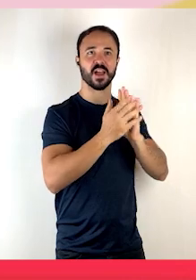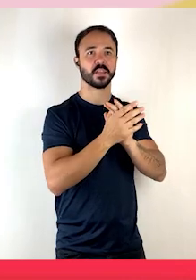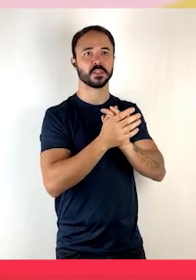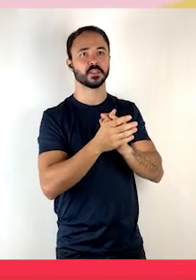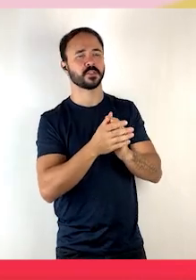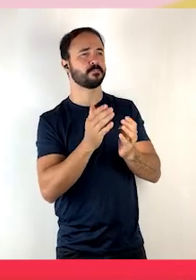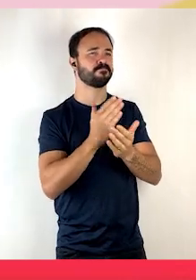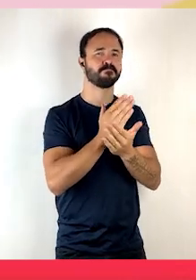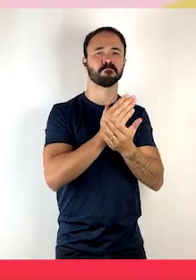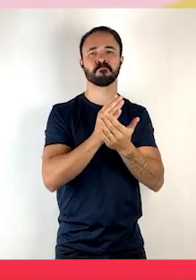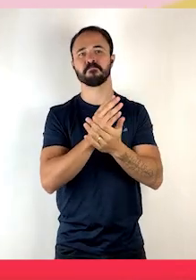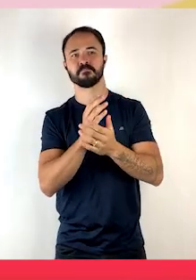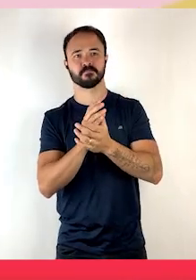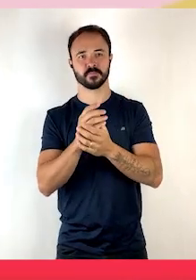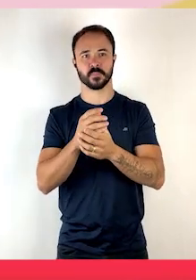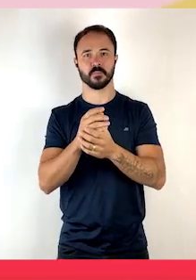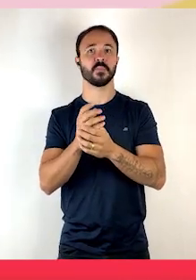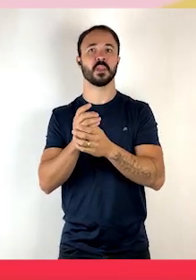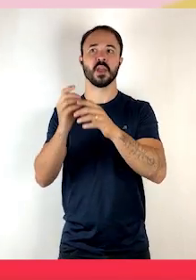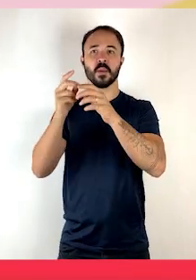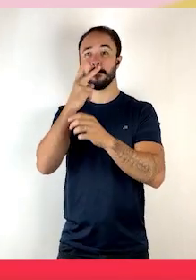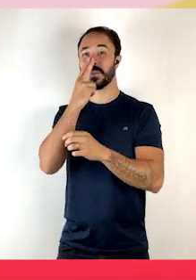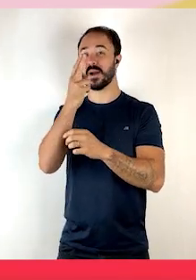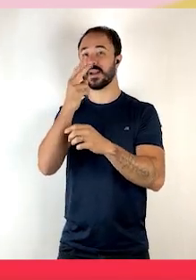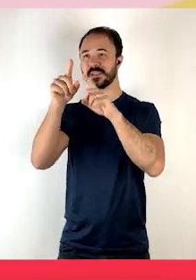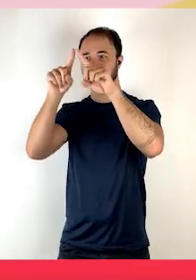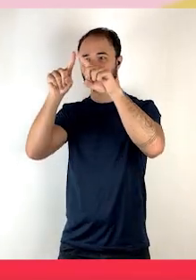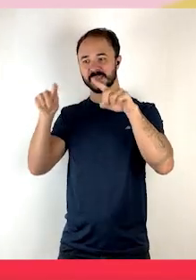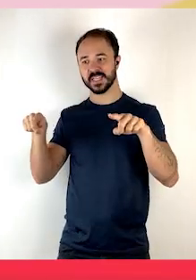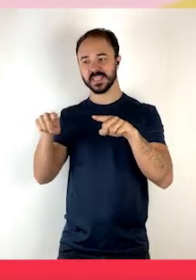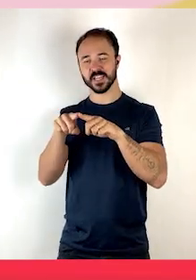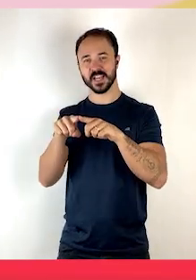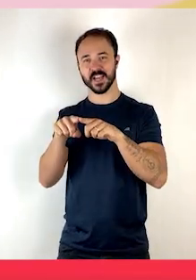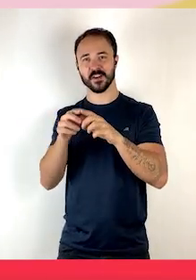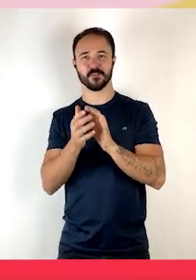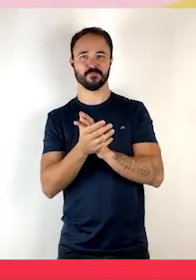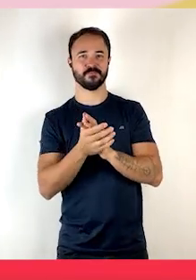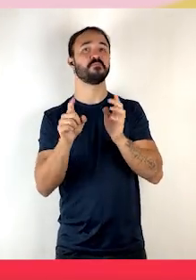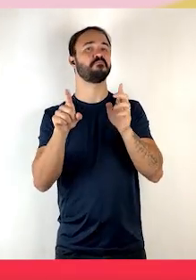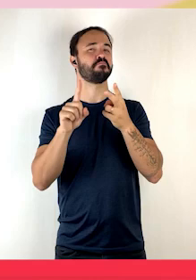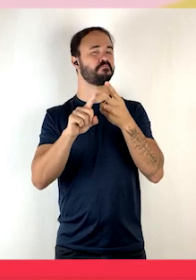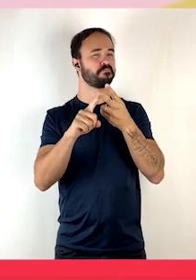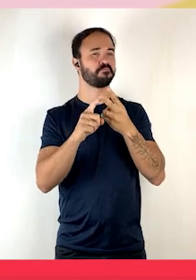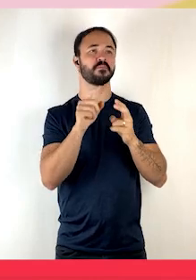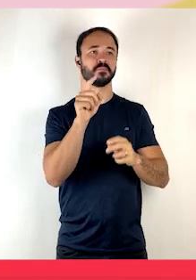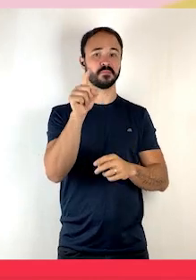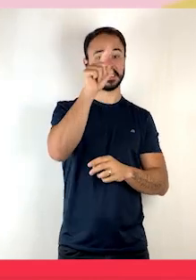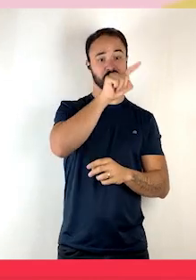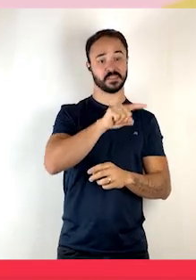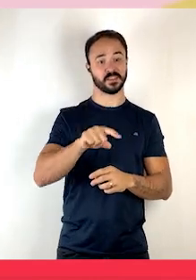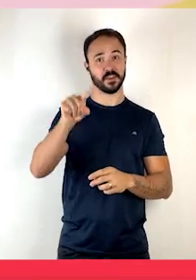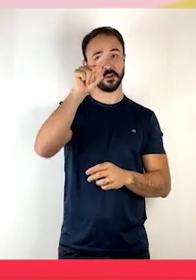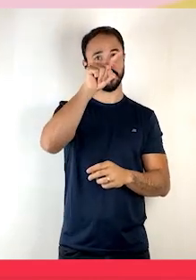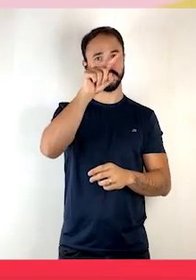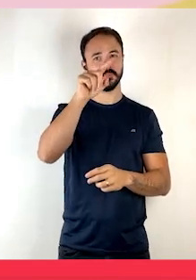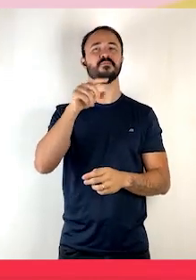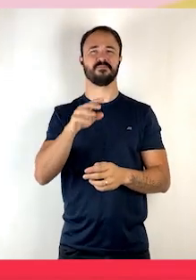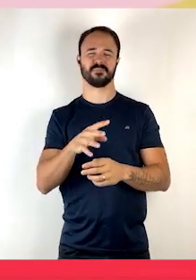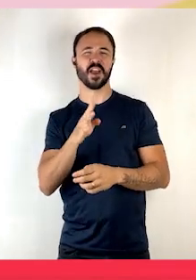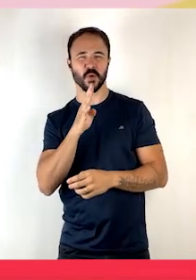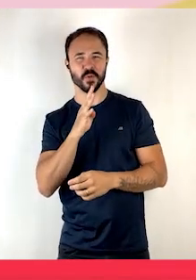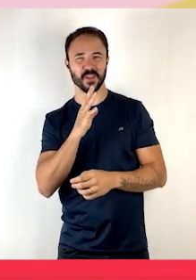coisas que tenham forma de triângulo e de círculo.